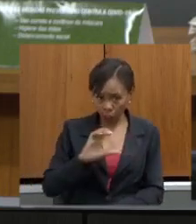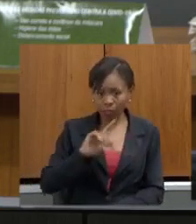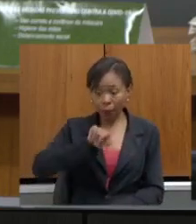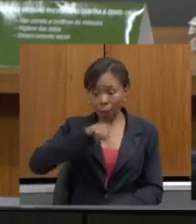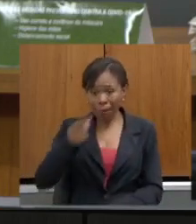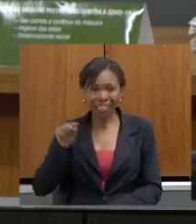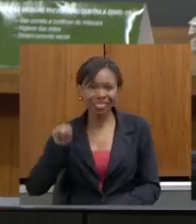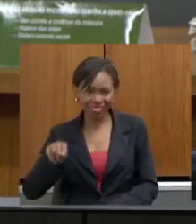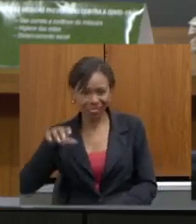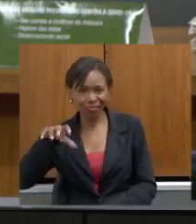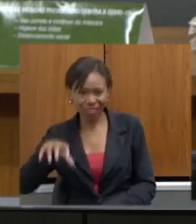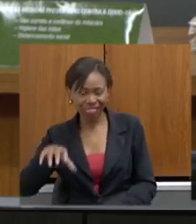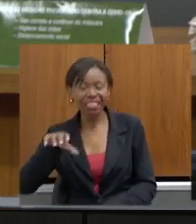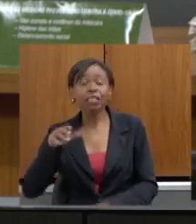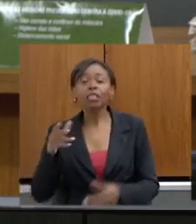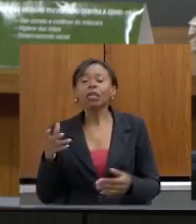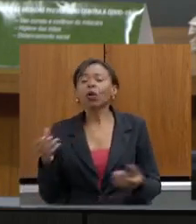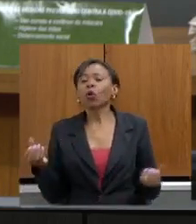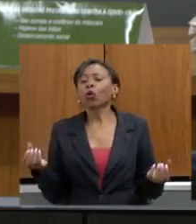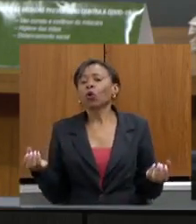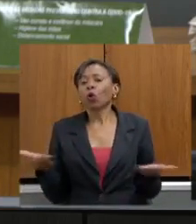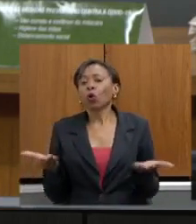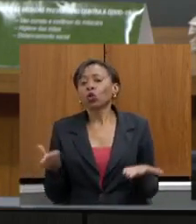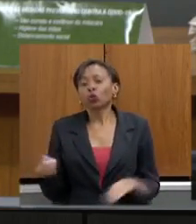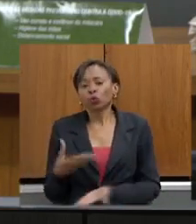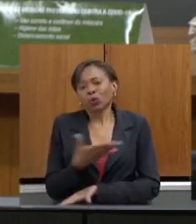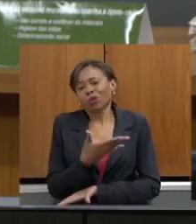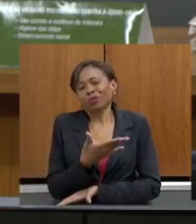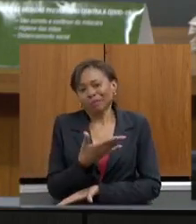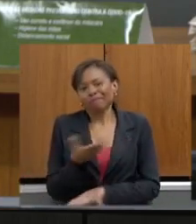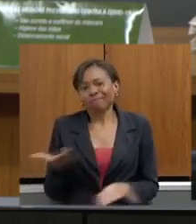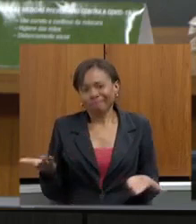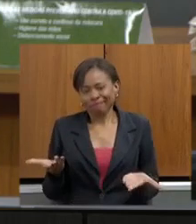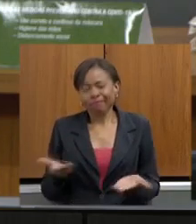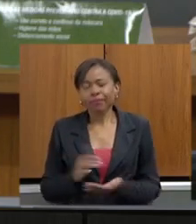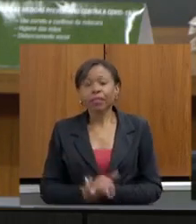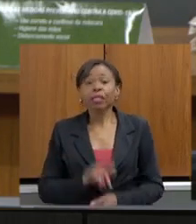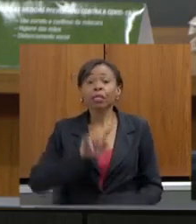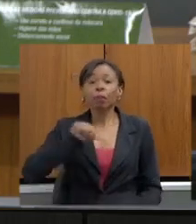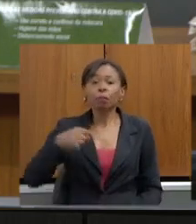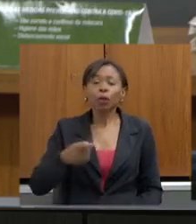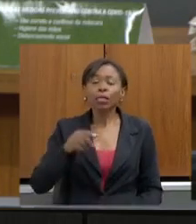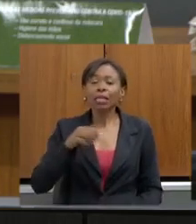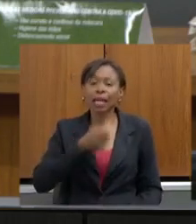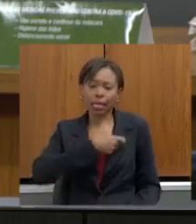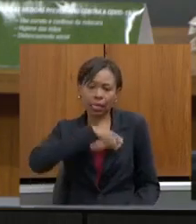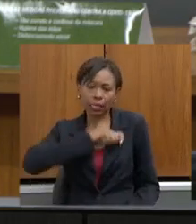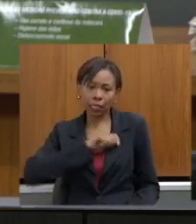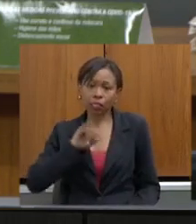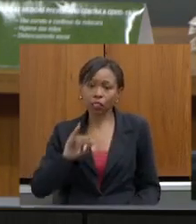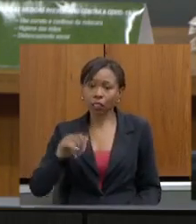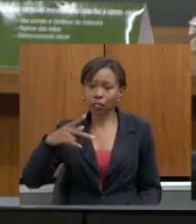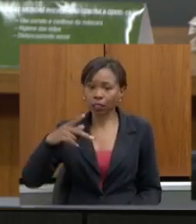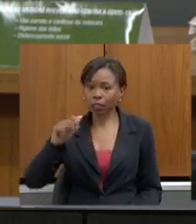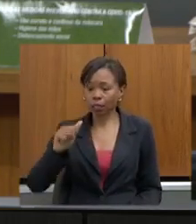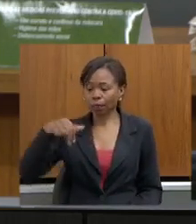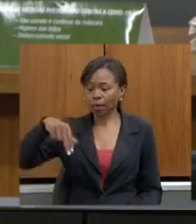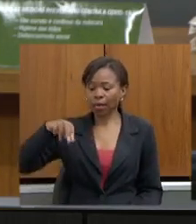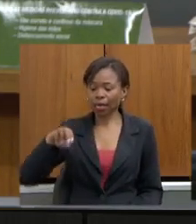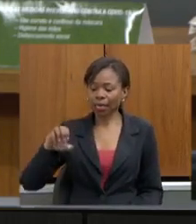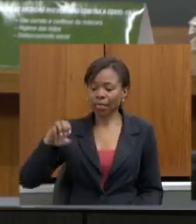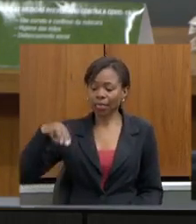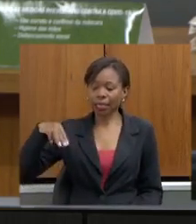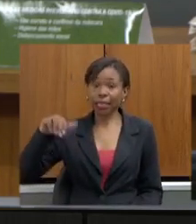estão em novo uma nova situação depois delegacia de Ipanema também uma nova